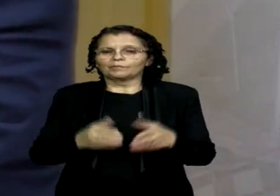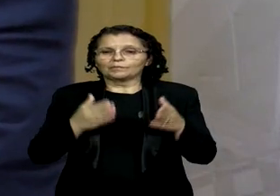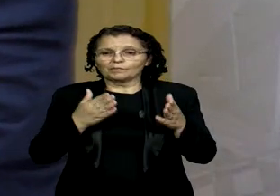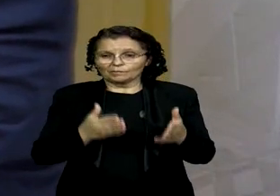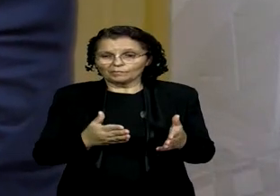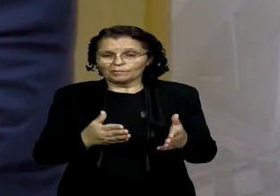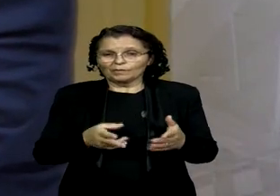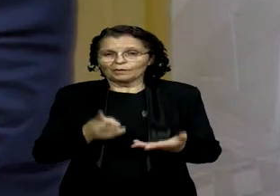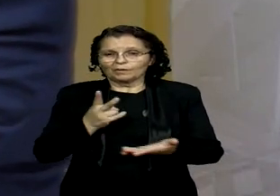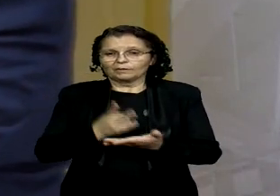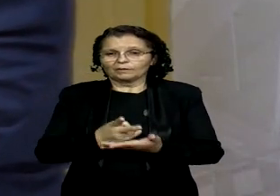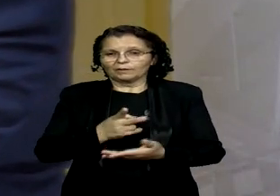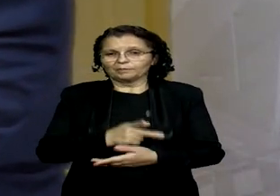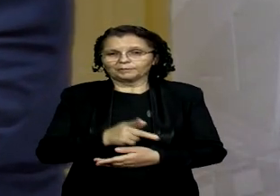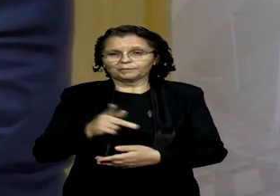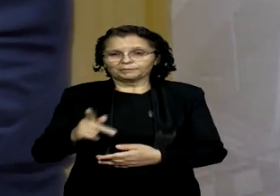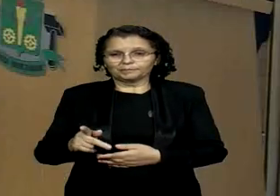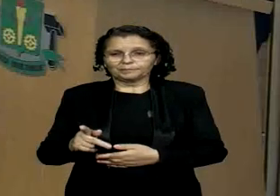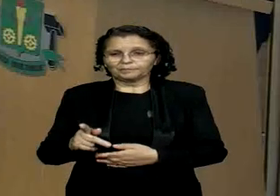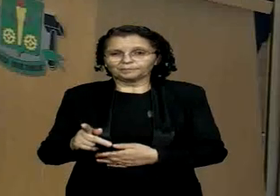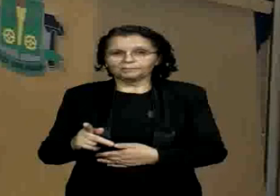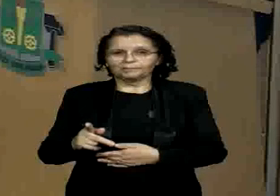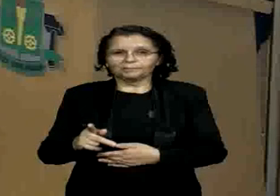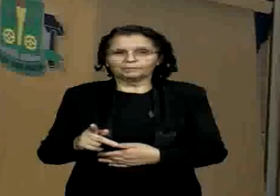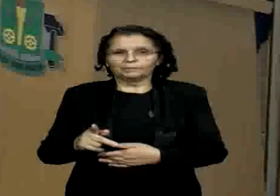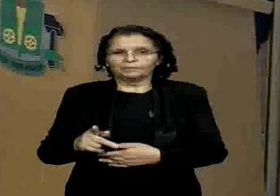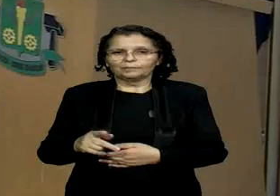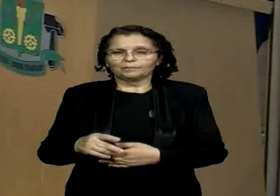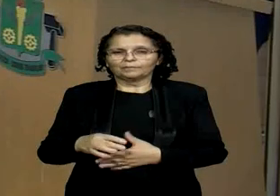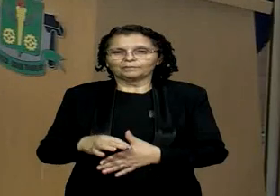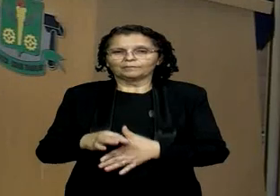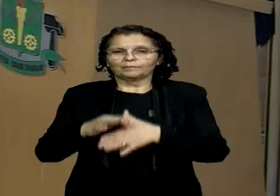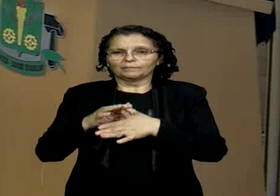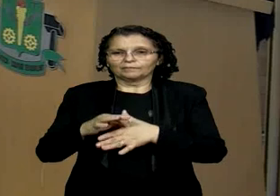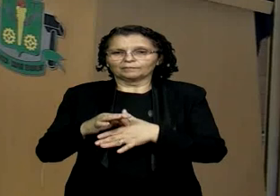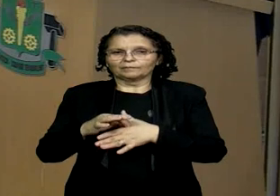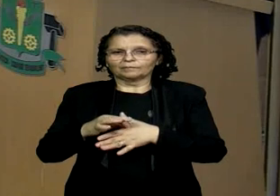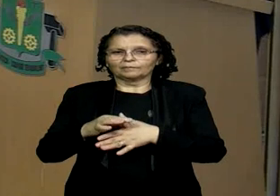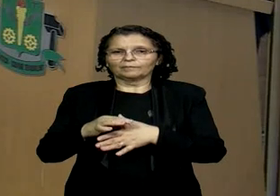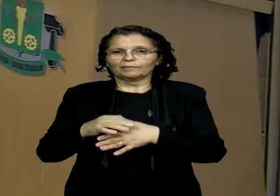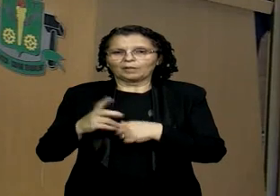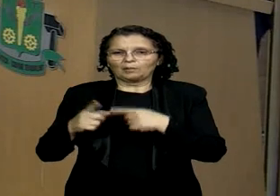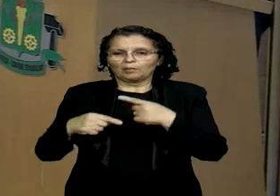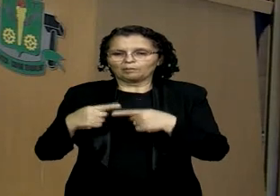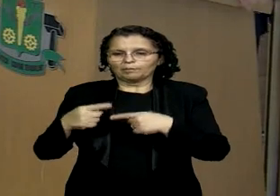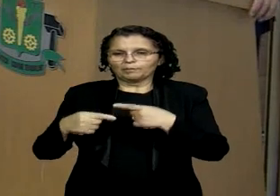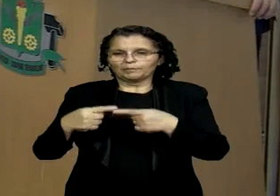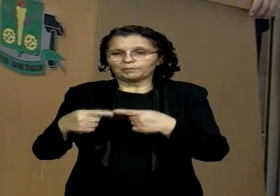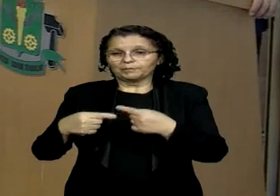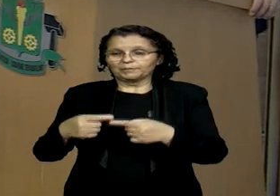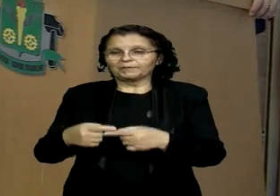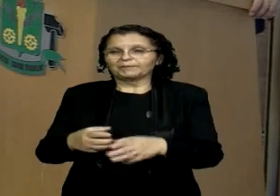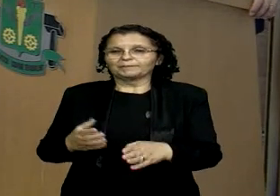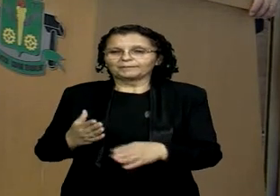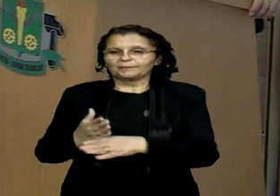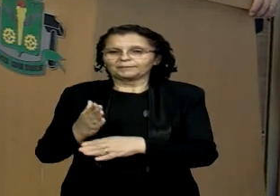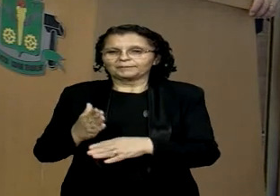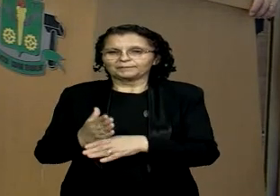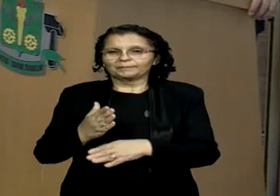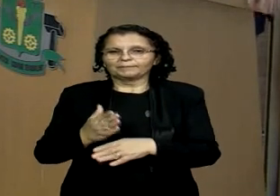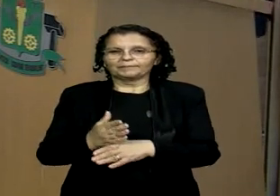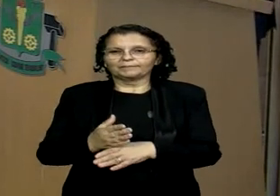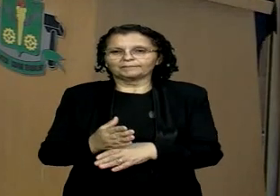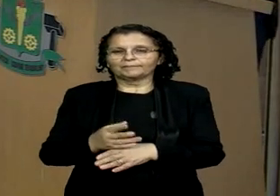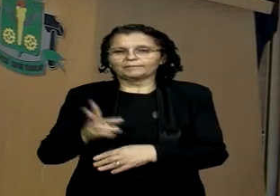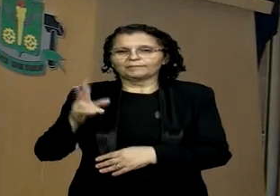ao sempre presidente dessa casa e líder de mandato, recordista de mandato, quero chamá-lo